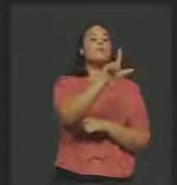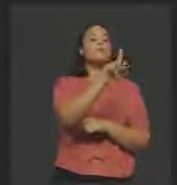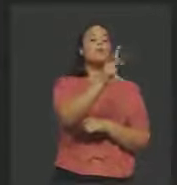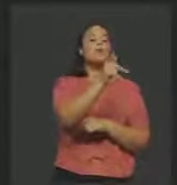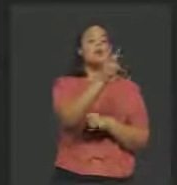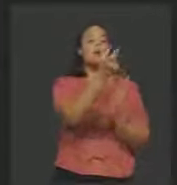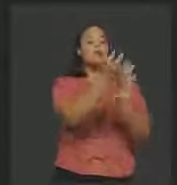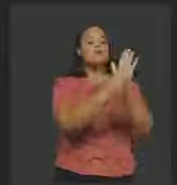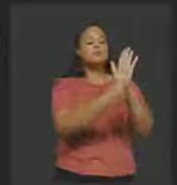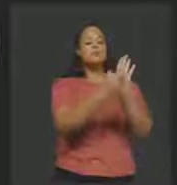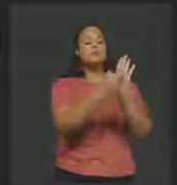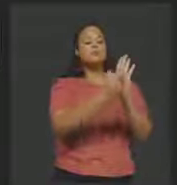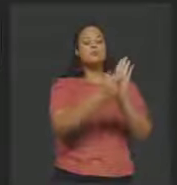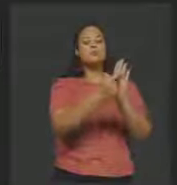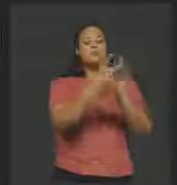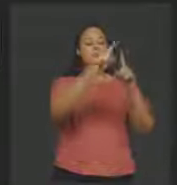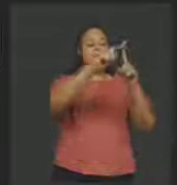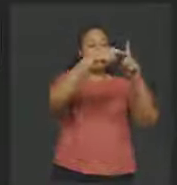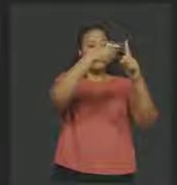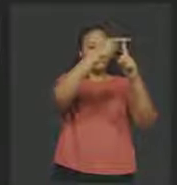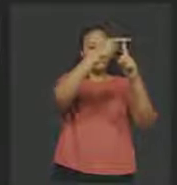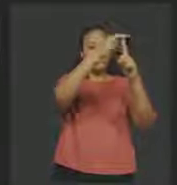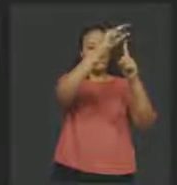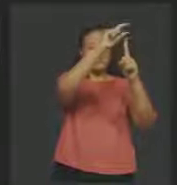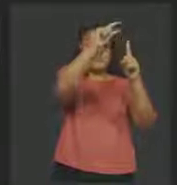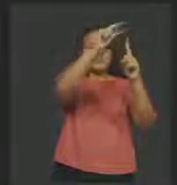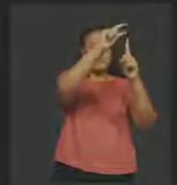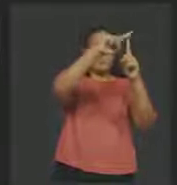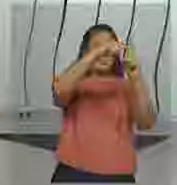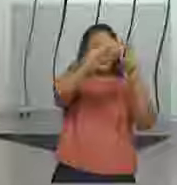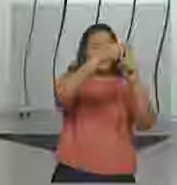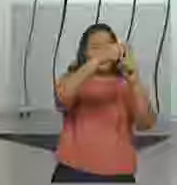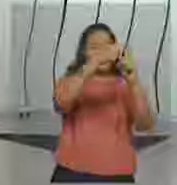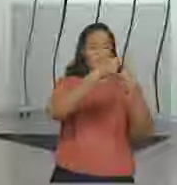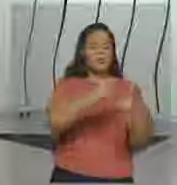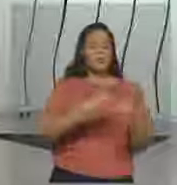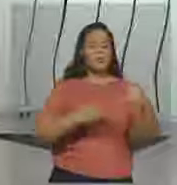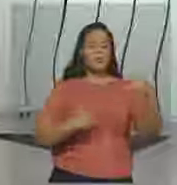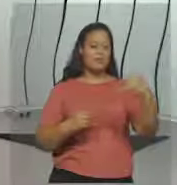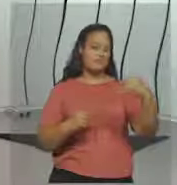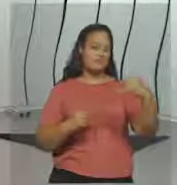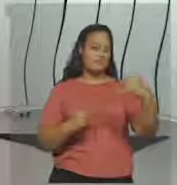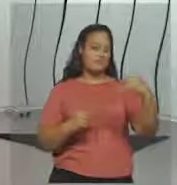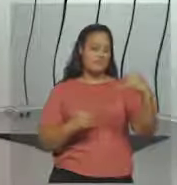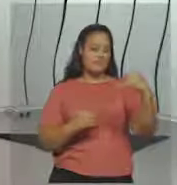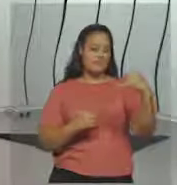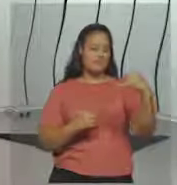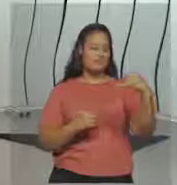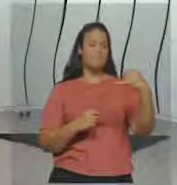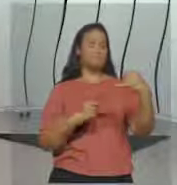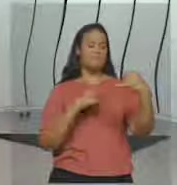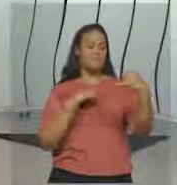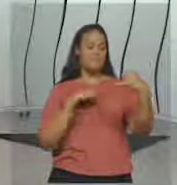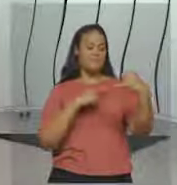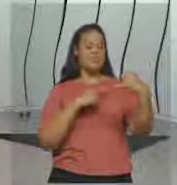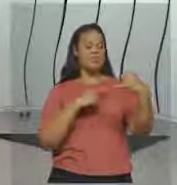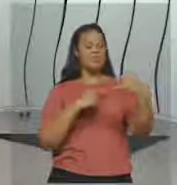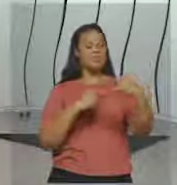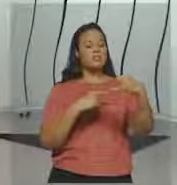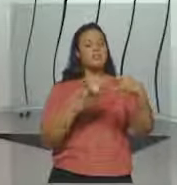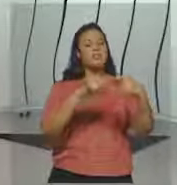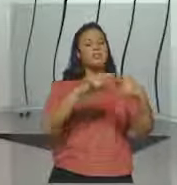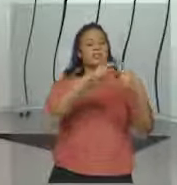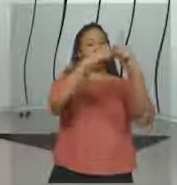a pontinha, é o lado positivo da pilha, o polo positivo. E embaixo da pilha, polo negativo aqui, né?